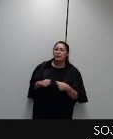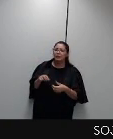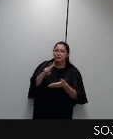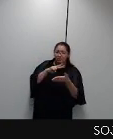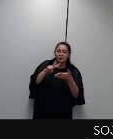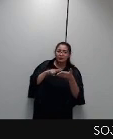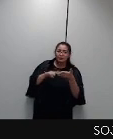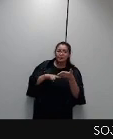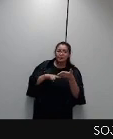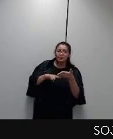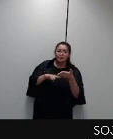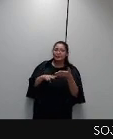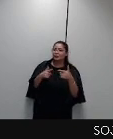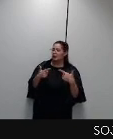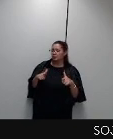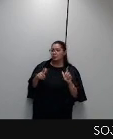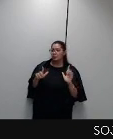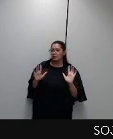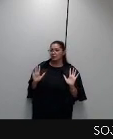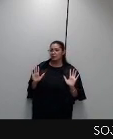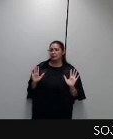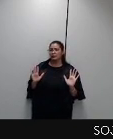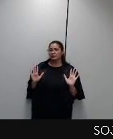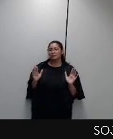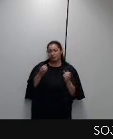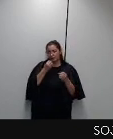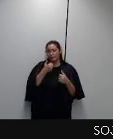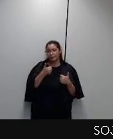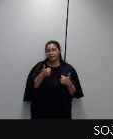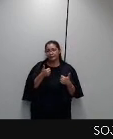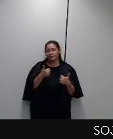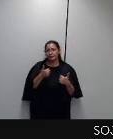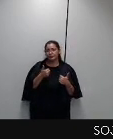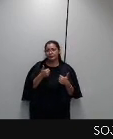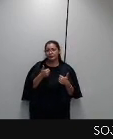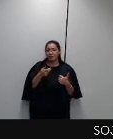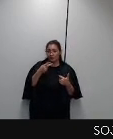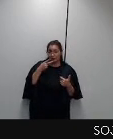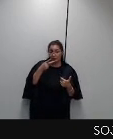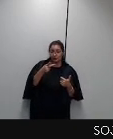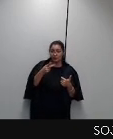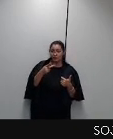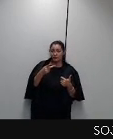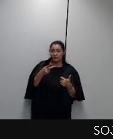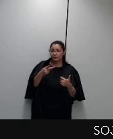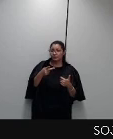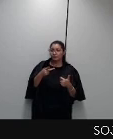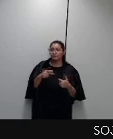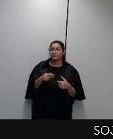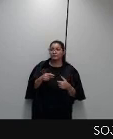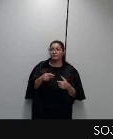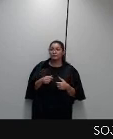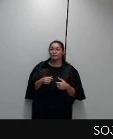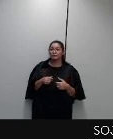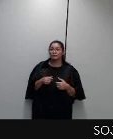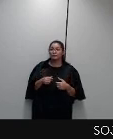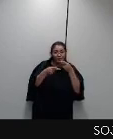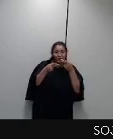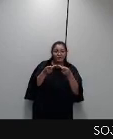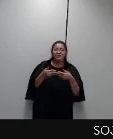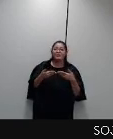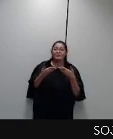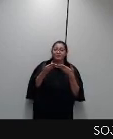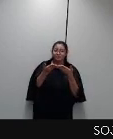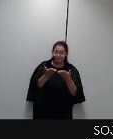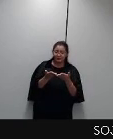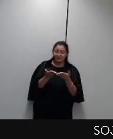não precisa Então tá bom tem a palavra Então o seu presente surpresa a palavra já estava a dar e continua